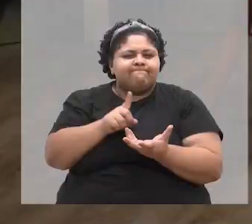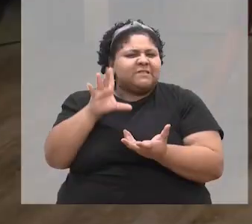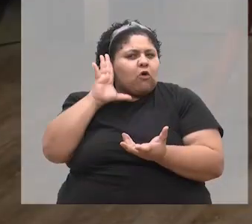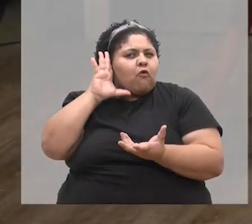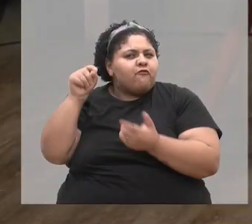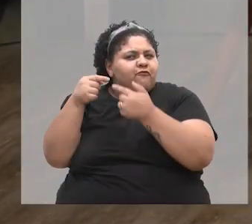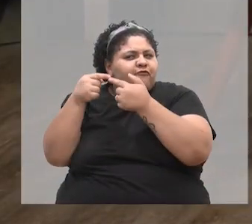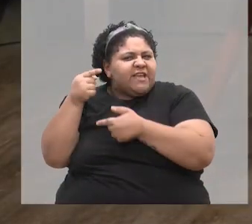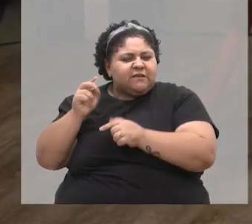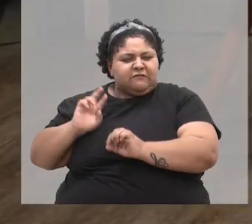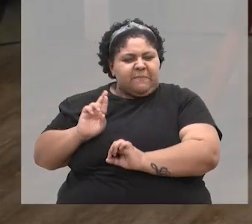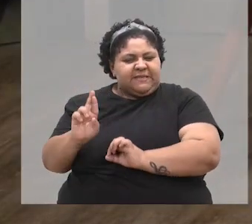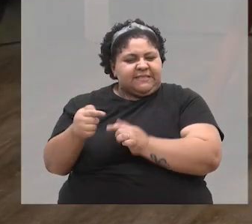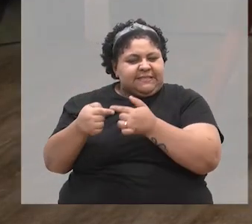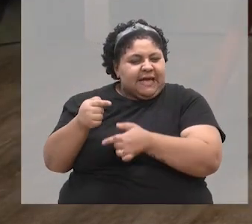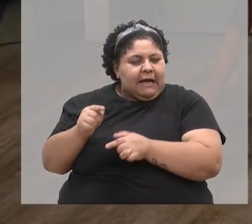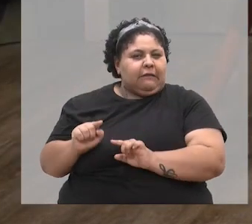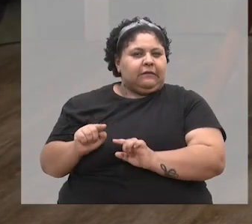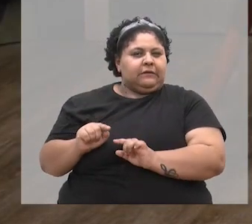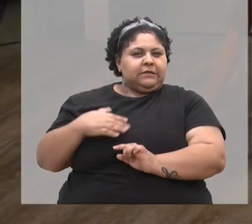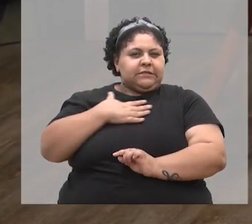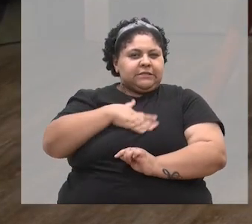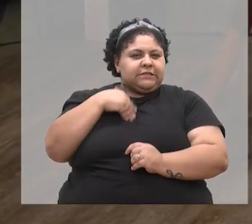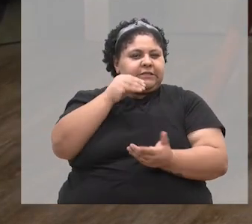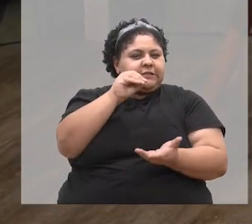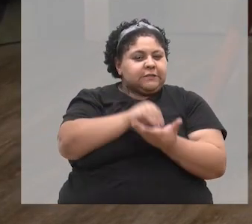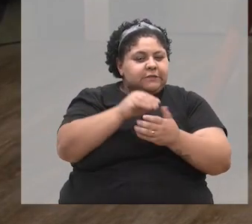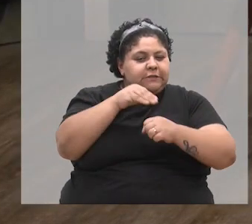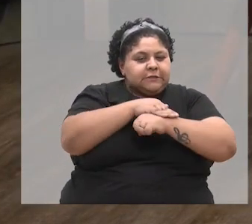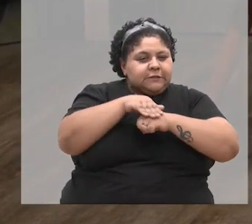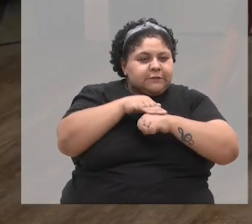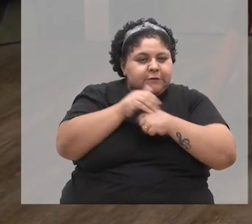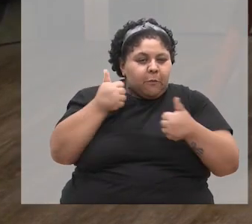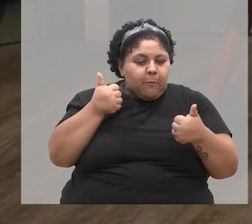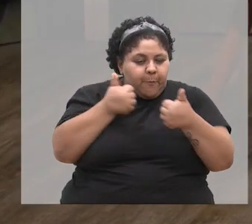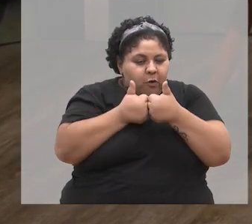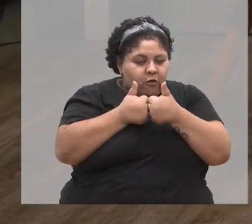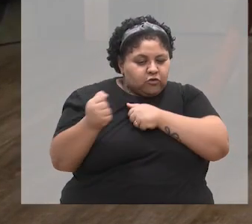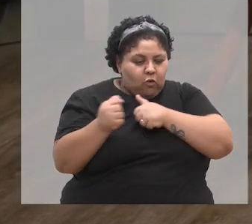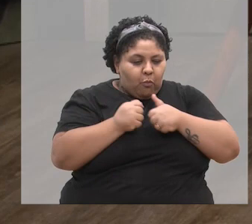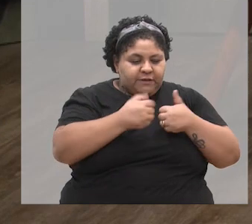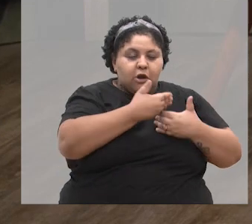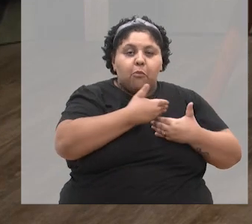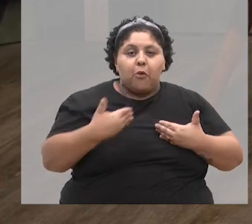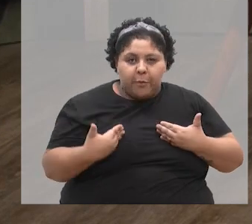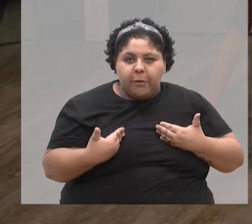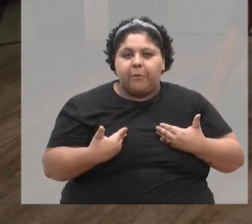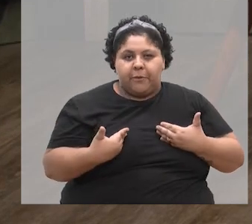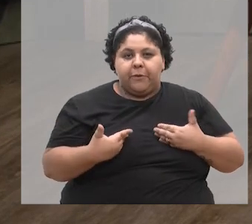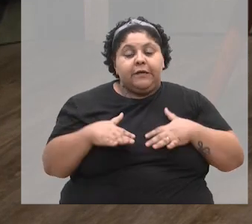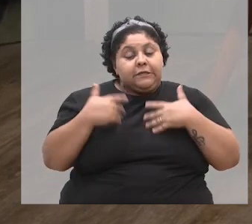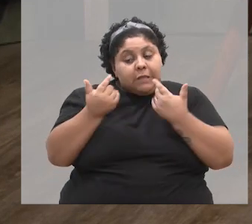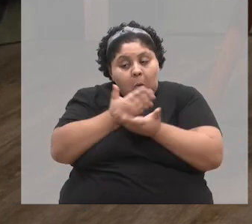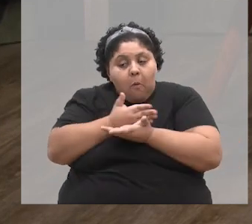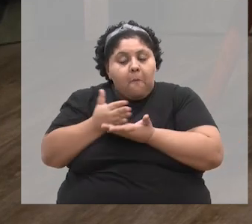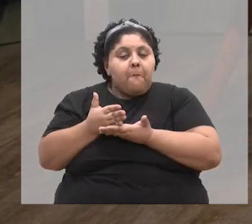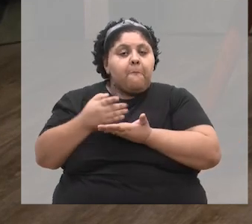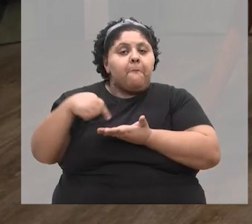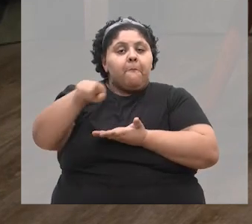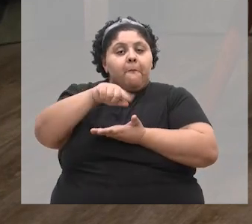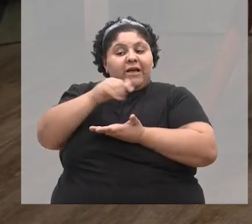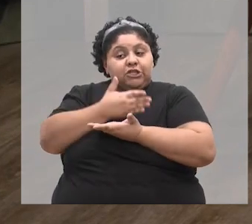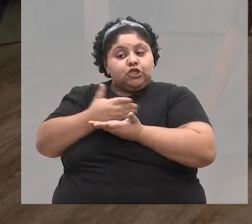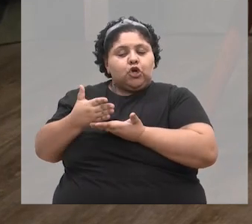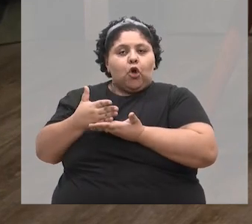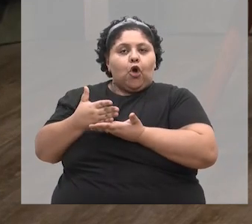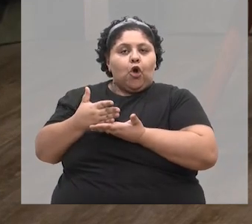vezes não ouvidos, não representados, sentiam falta de um diálogo mais próximo com o poder público. Então, a